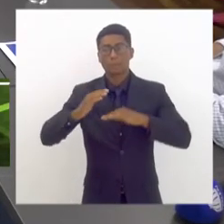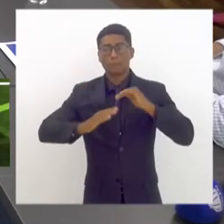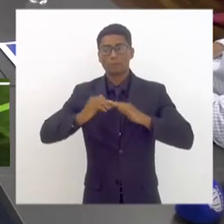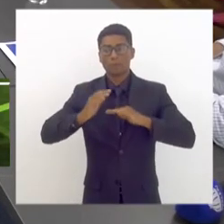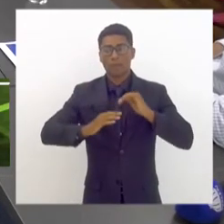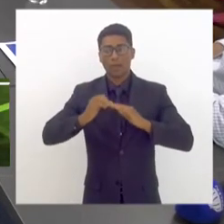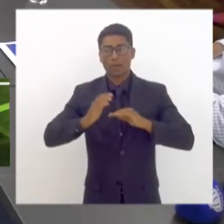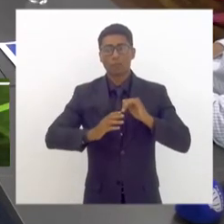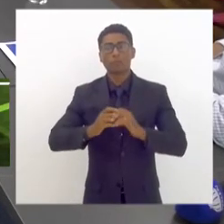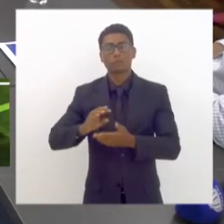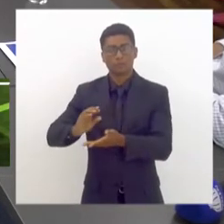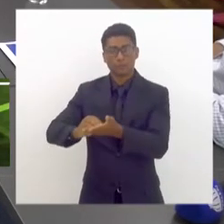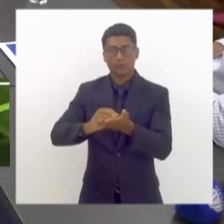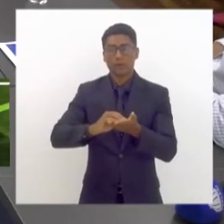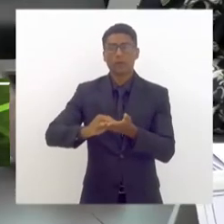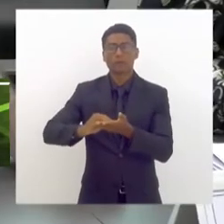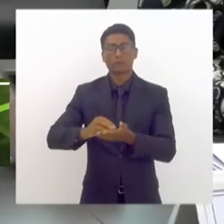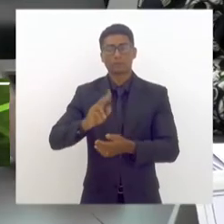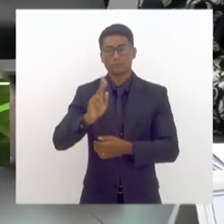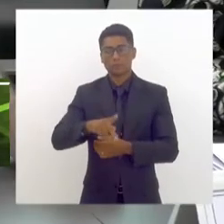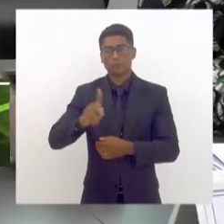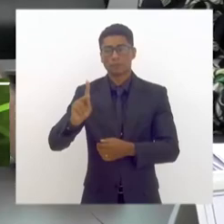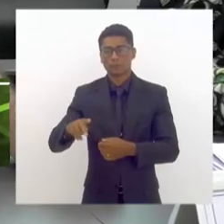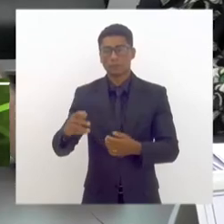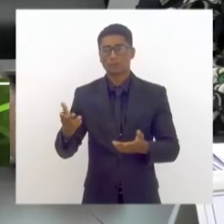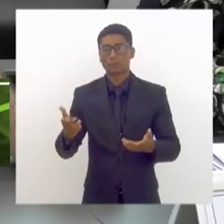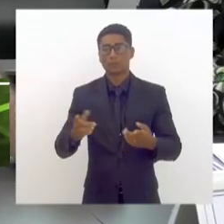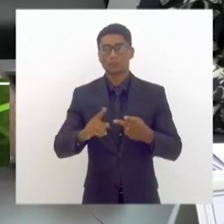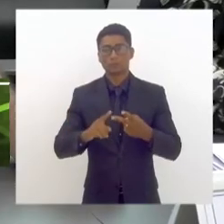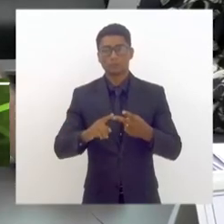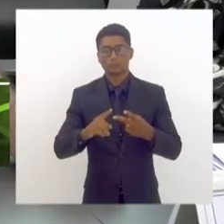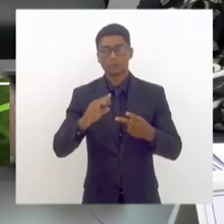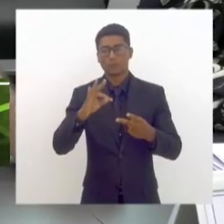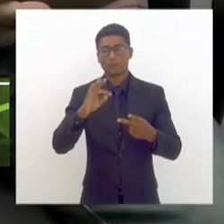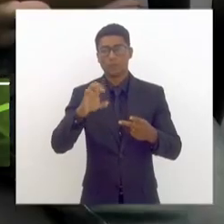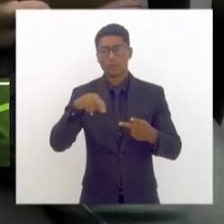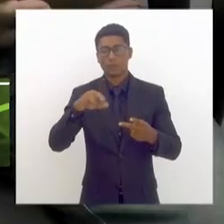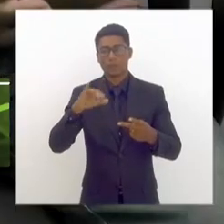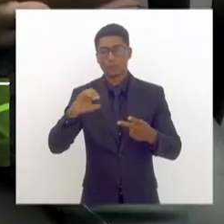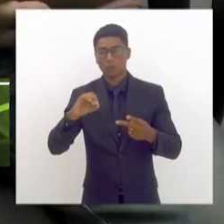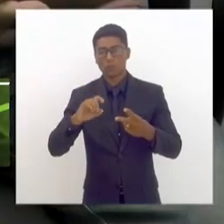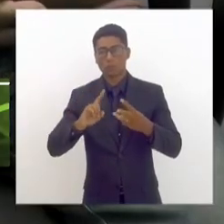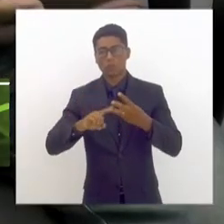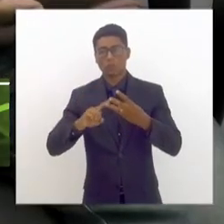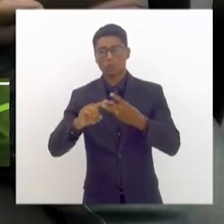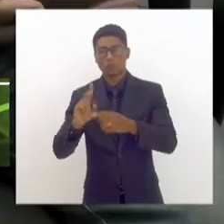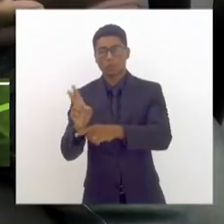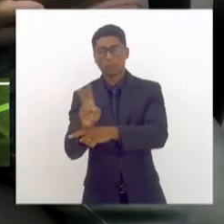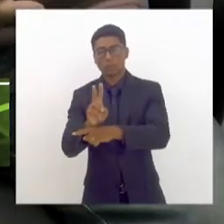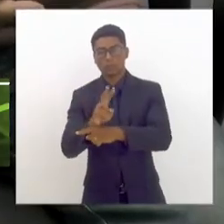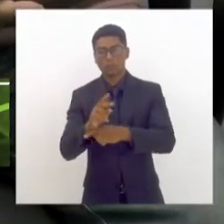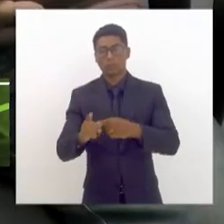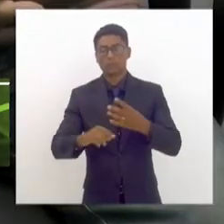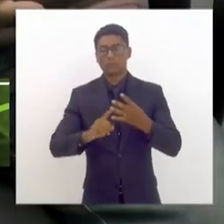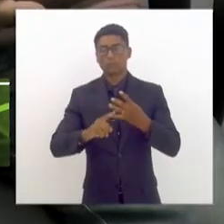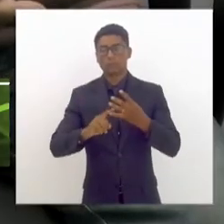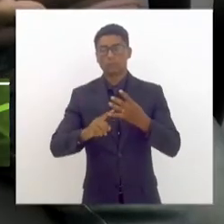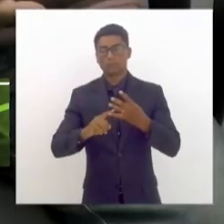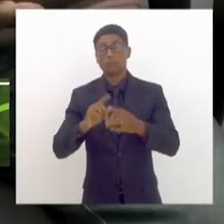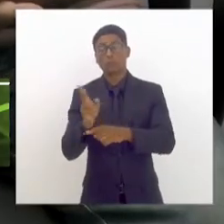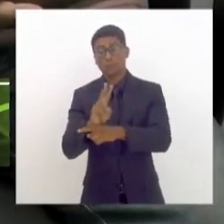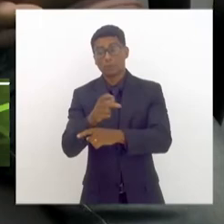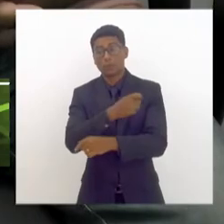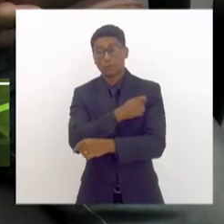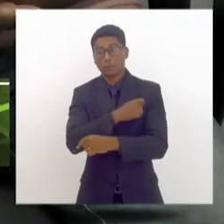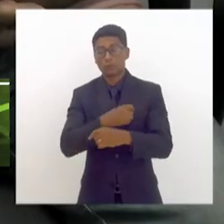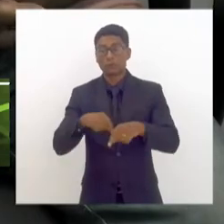profissionais, né, de professores, de técnicos, de inspetores, inspetor de alunos, inspetor escolar, né,